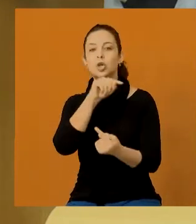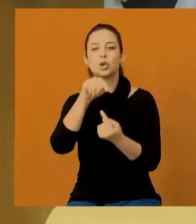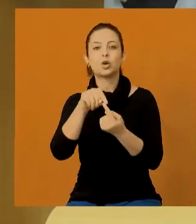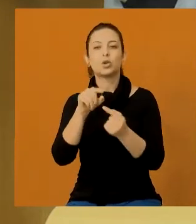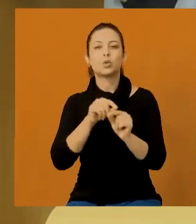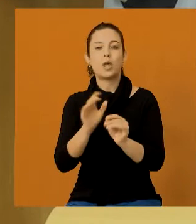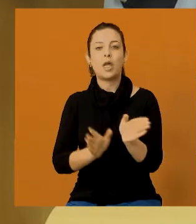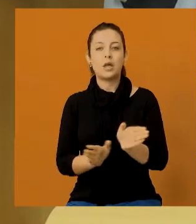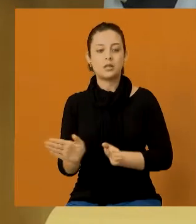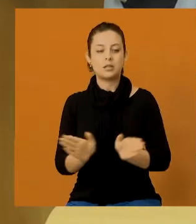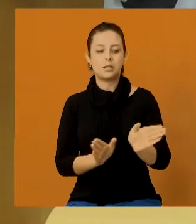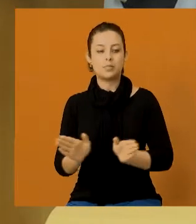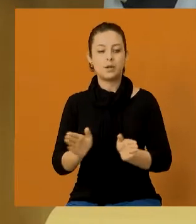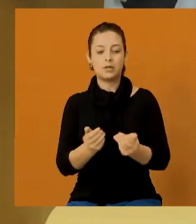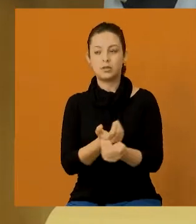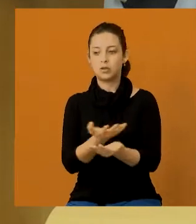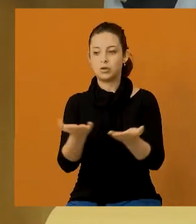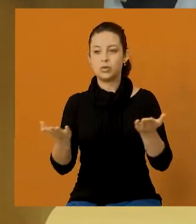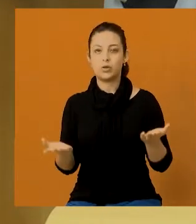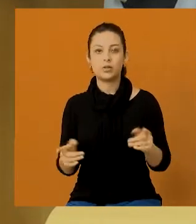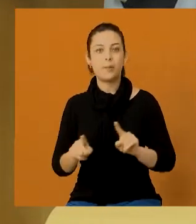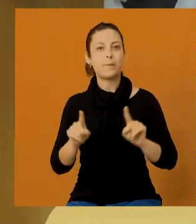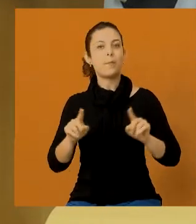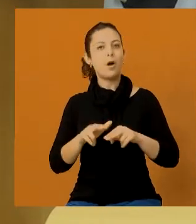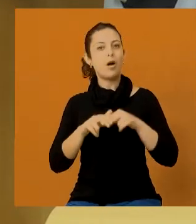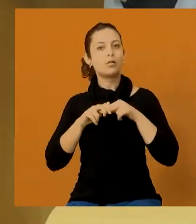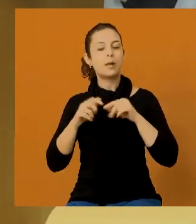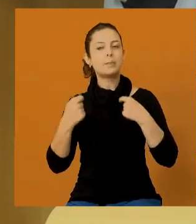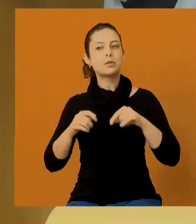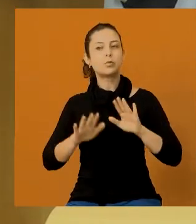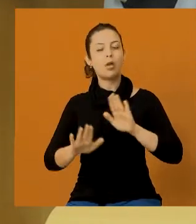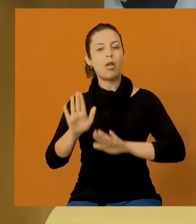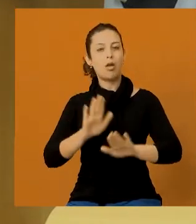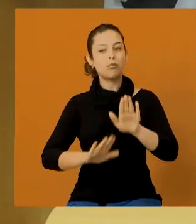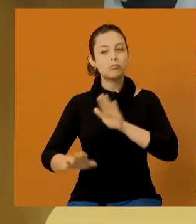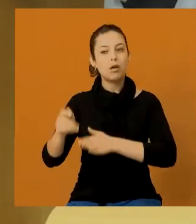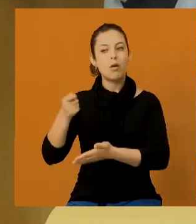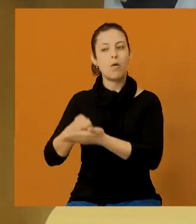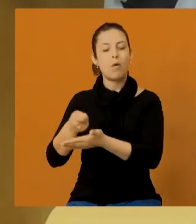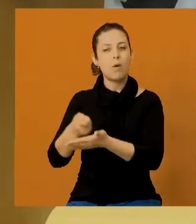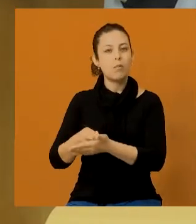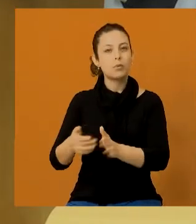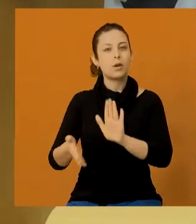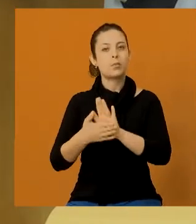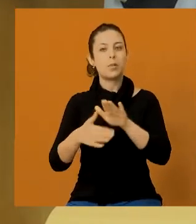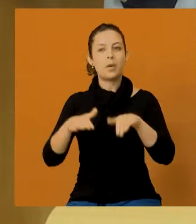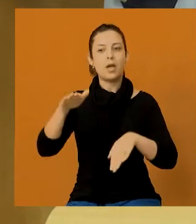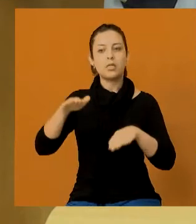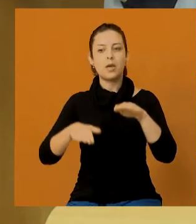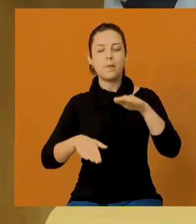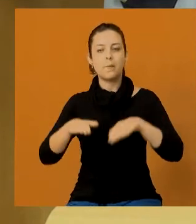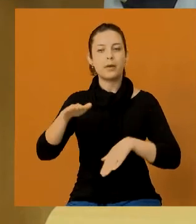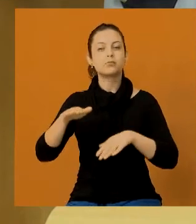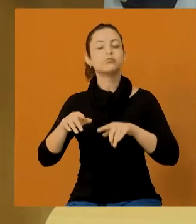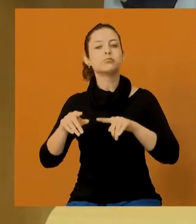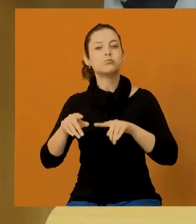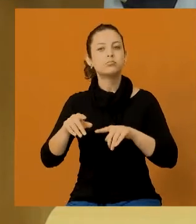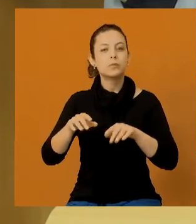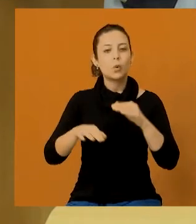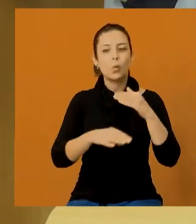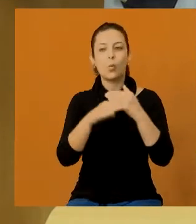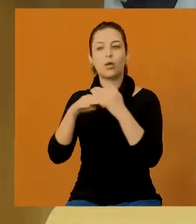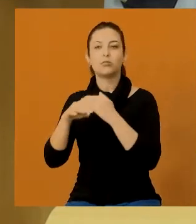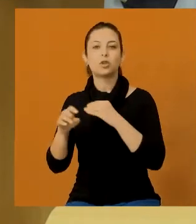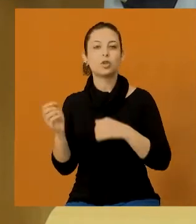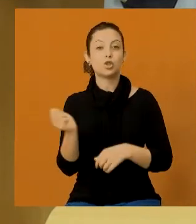a acessibilidade para todos, entretanto, deve ponderar a obrigação de forma proporcional e razoável, tão somente para